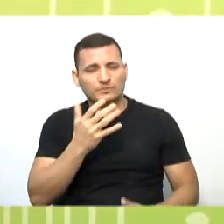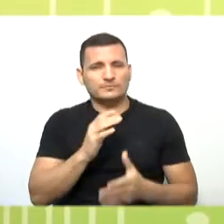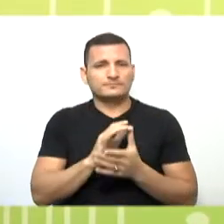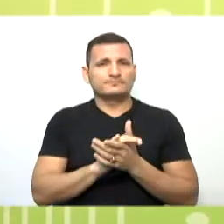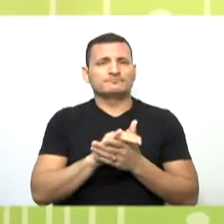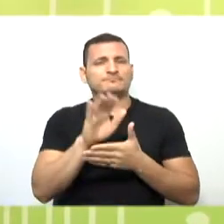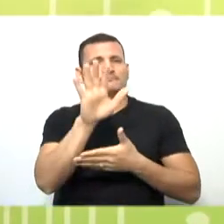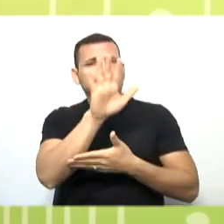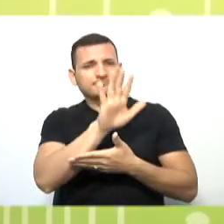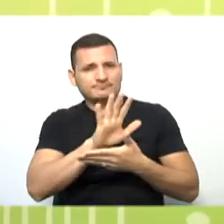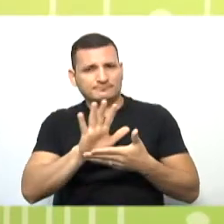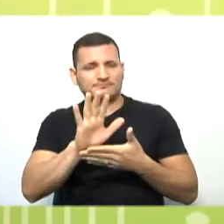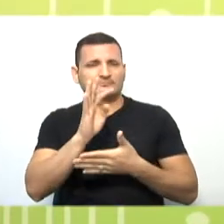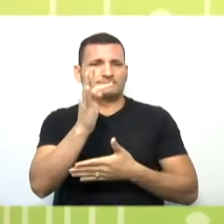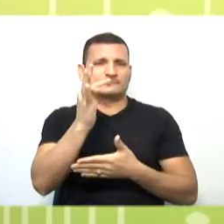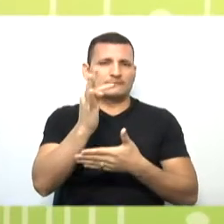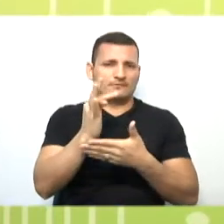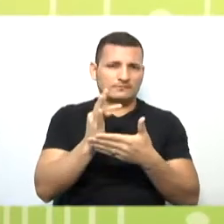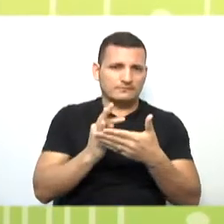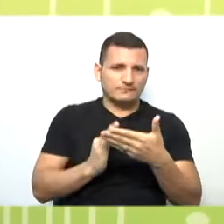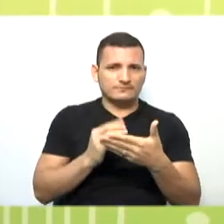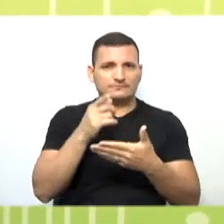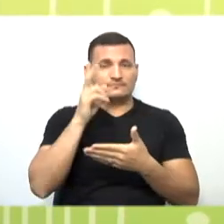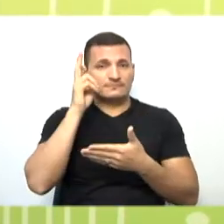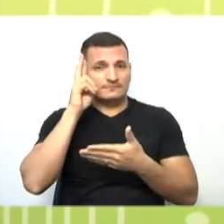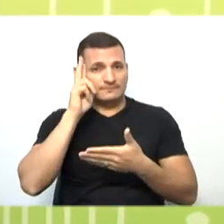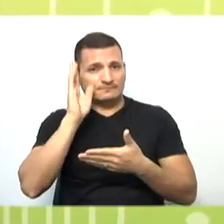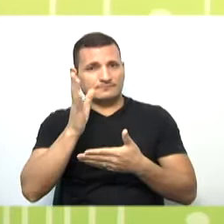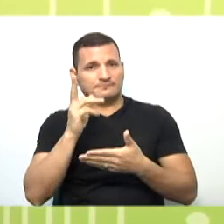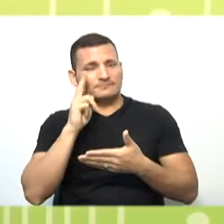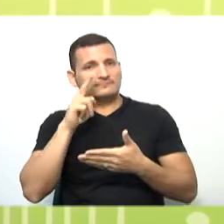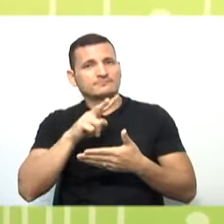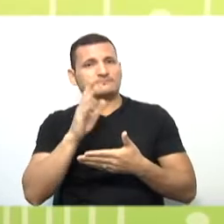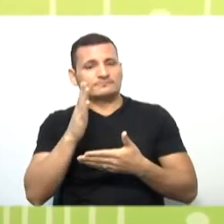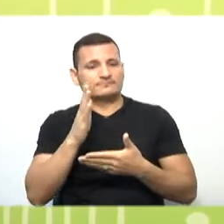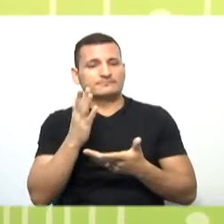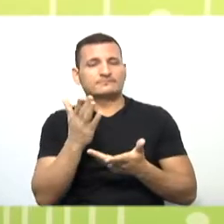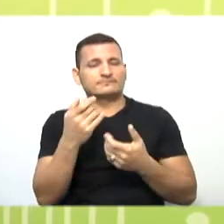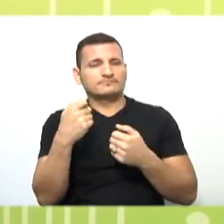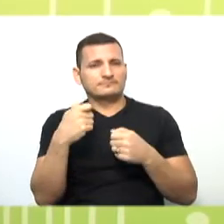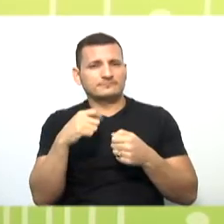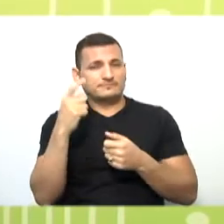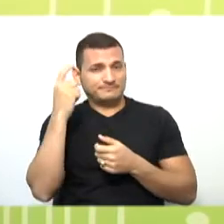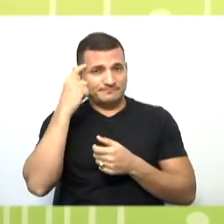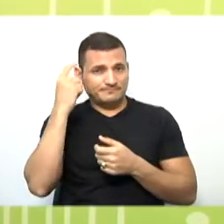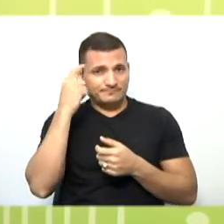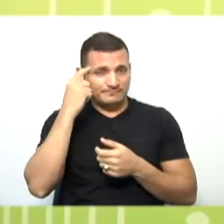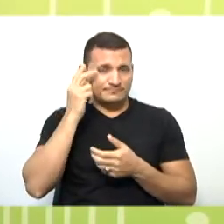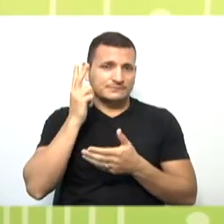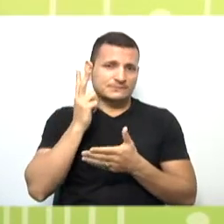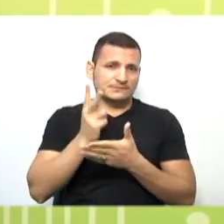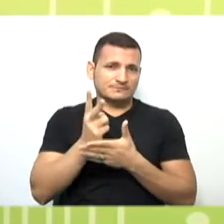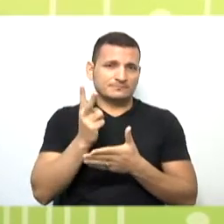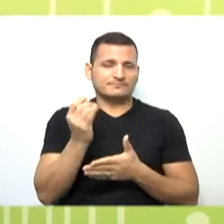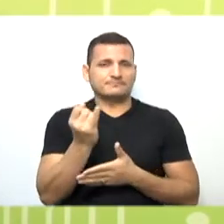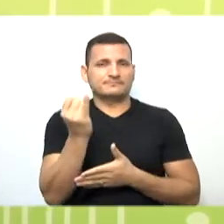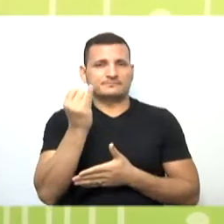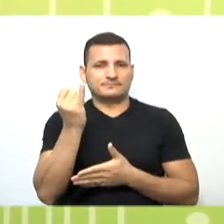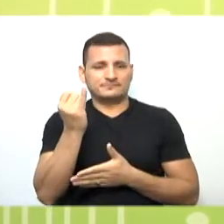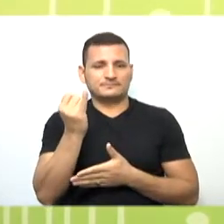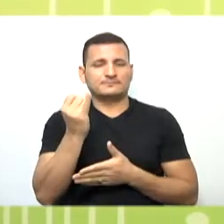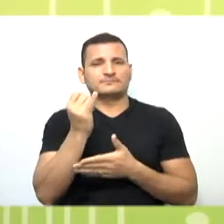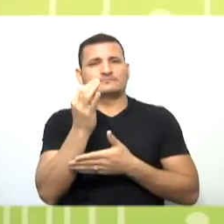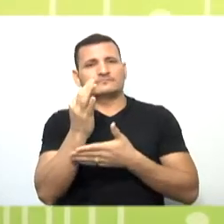o layout, o texto. Lembra que nós já vimos sobre isso? Então tem que sempre pensar nessa importância, tá?